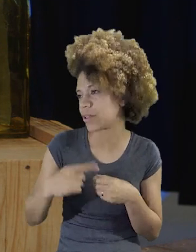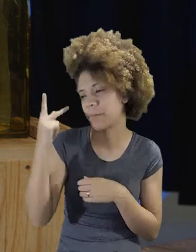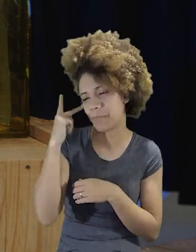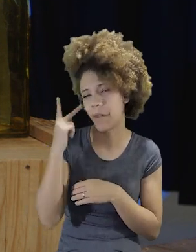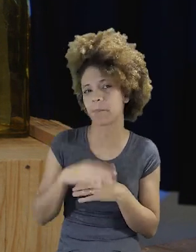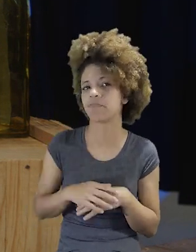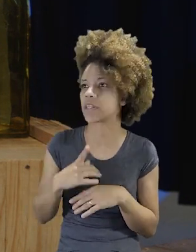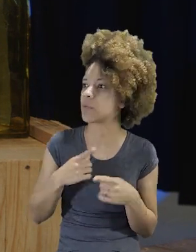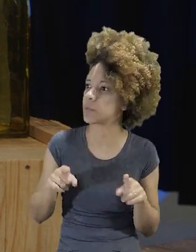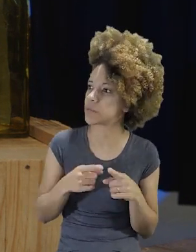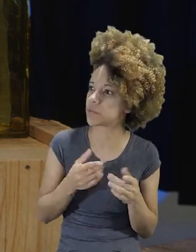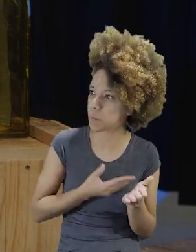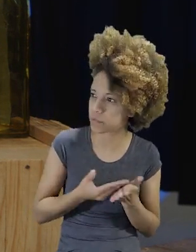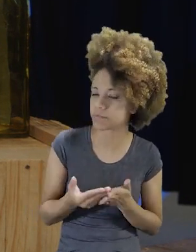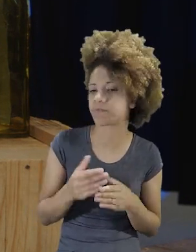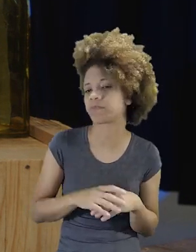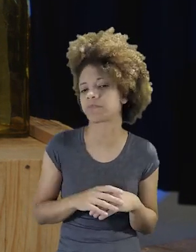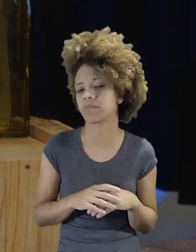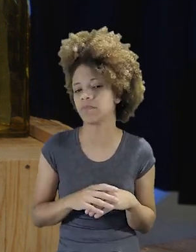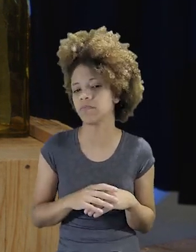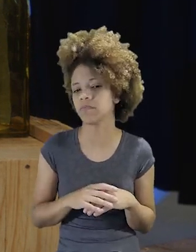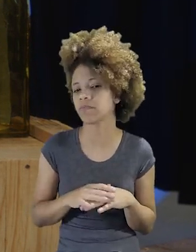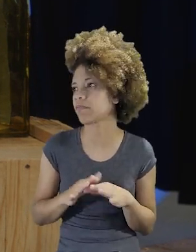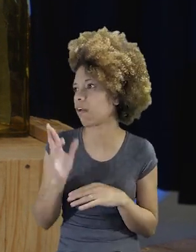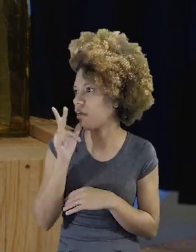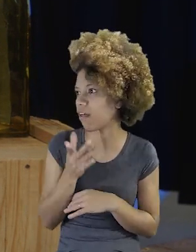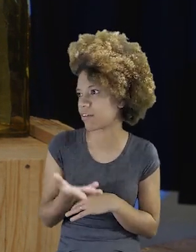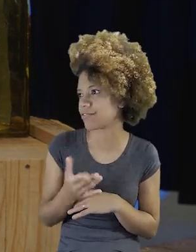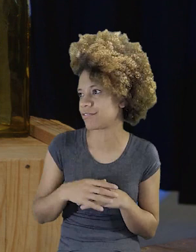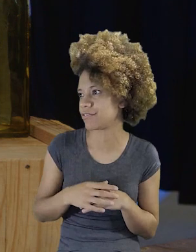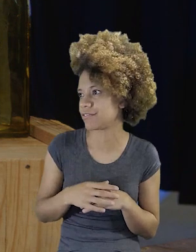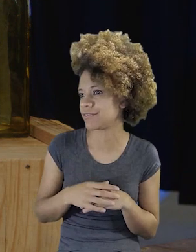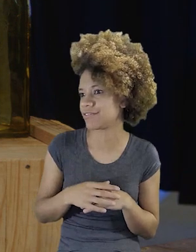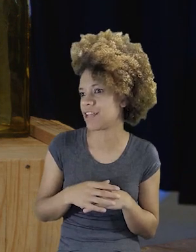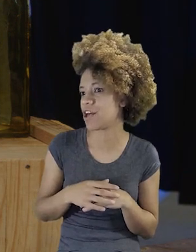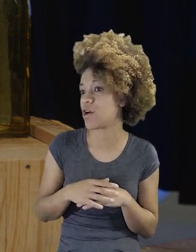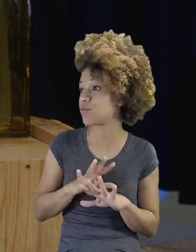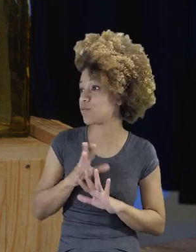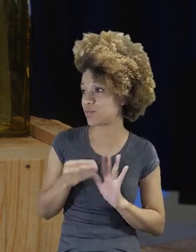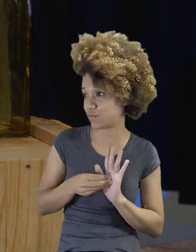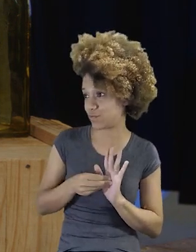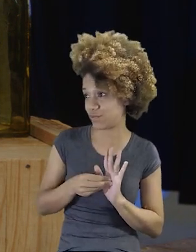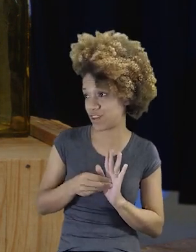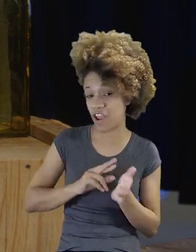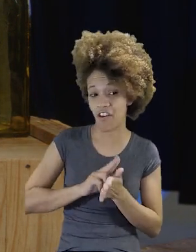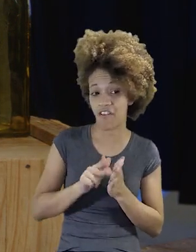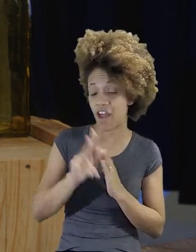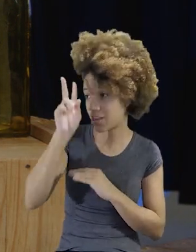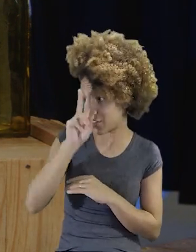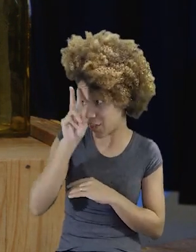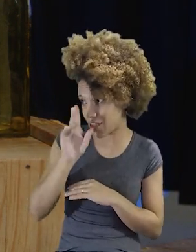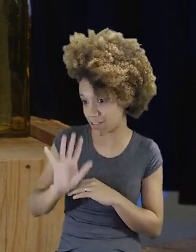Paulo então ter esse disco assim como introdução em São Paulo foi tipo essa é a cidade o disco inteiro